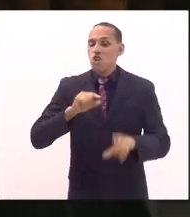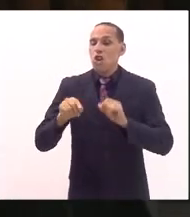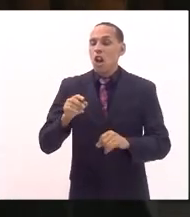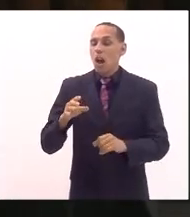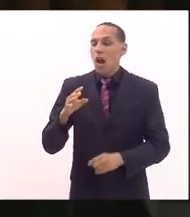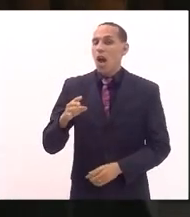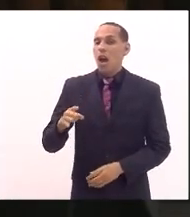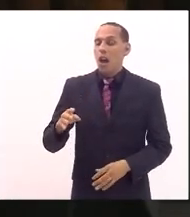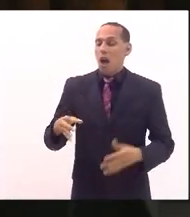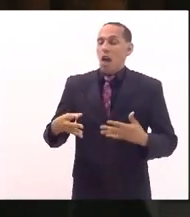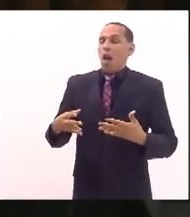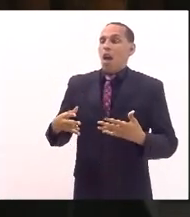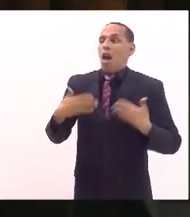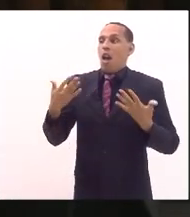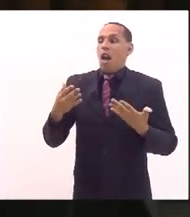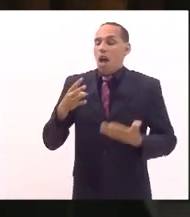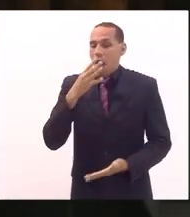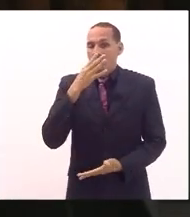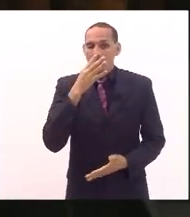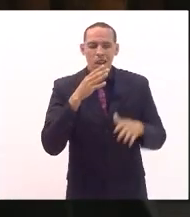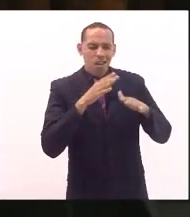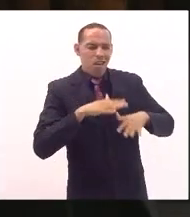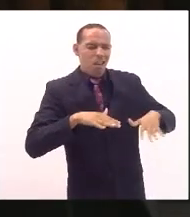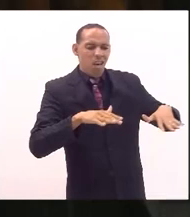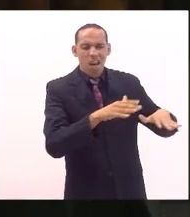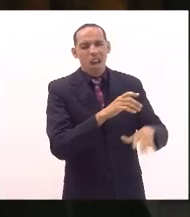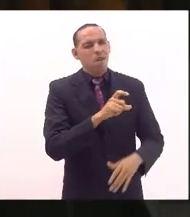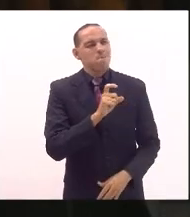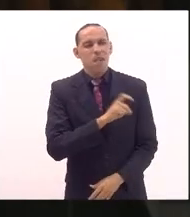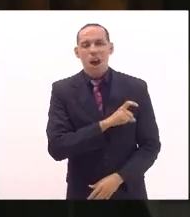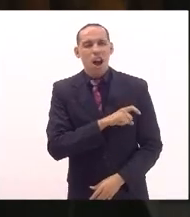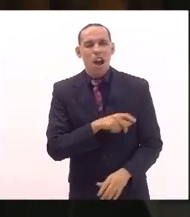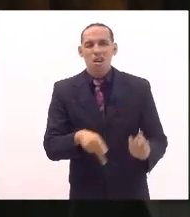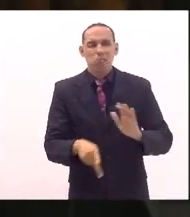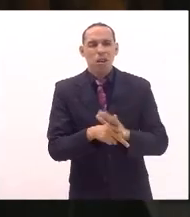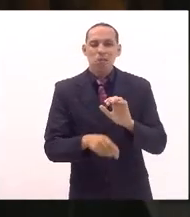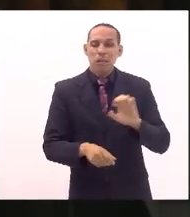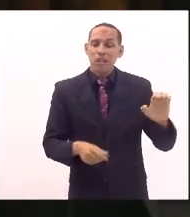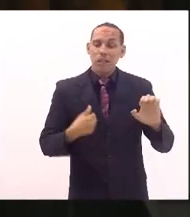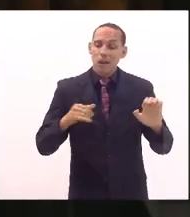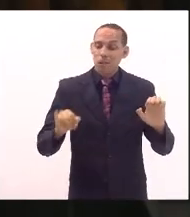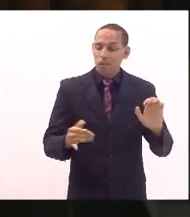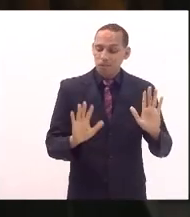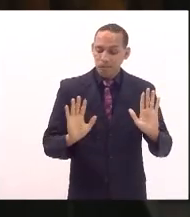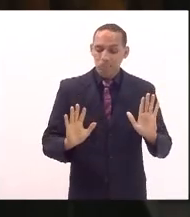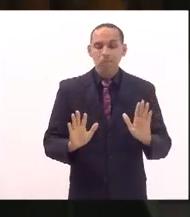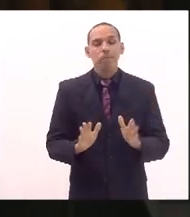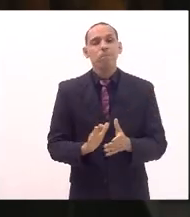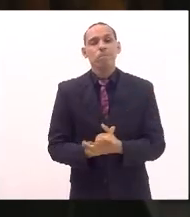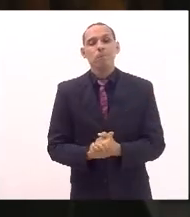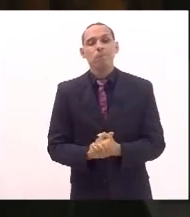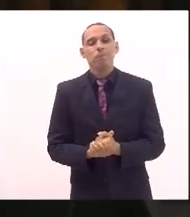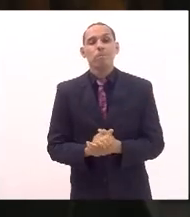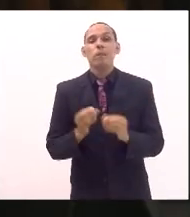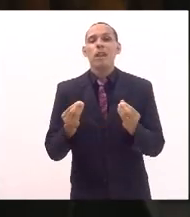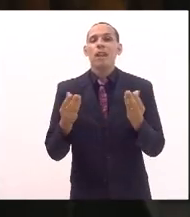típica desses canalhas da esquerda aproveita o ensejo para